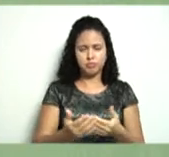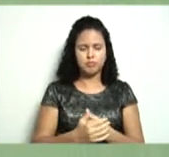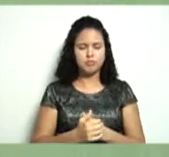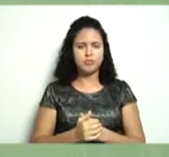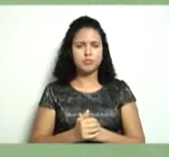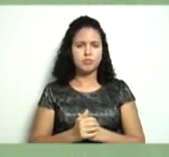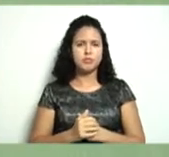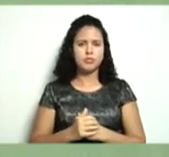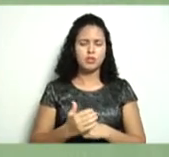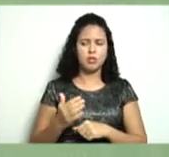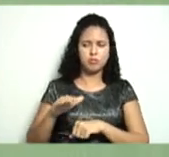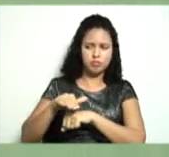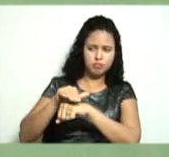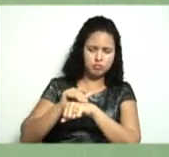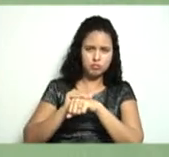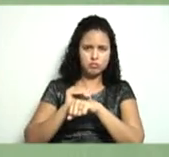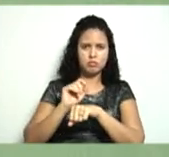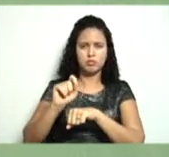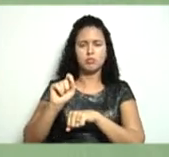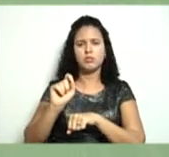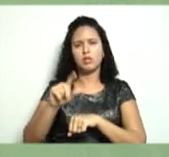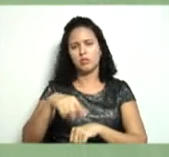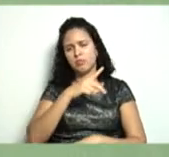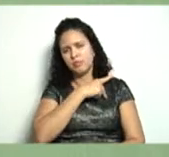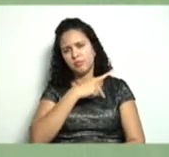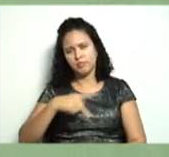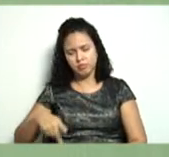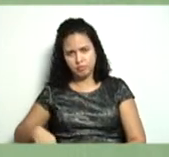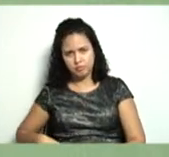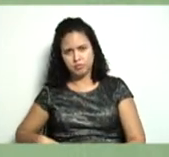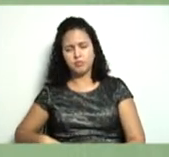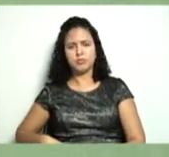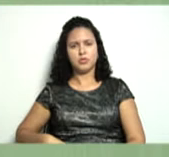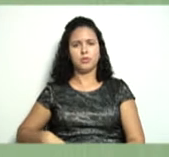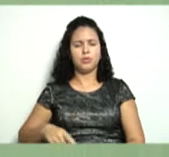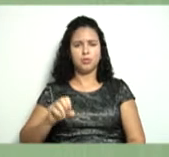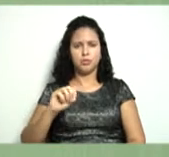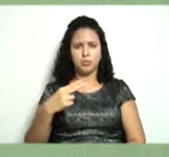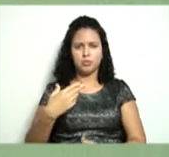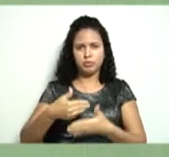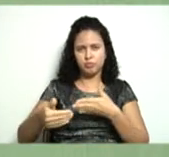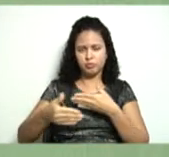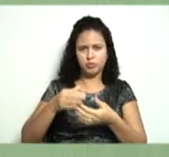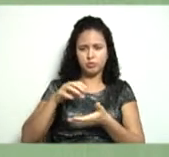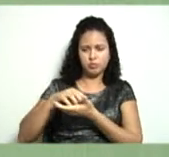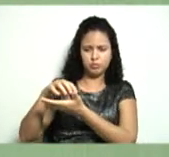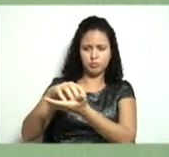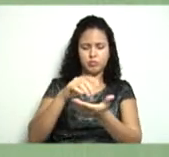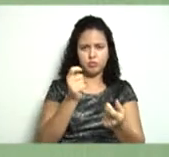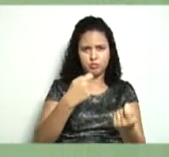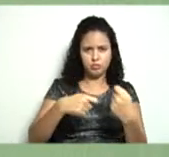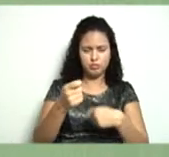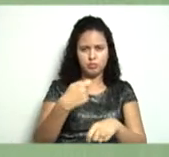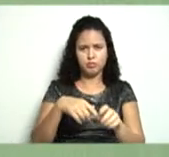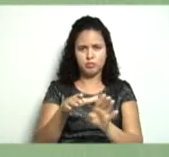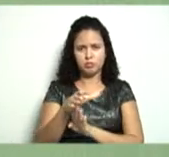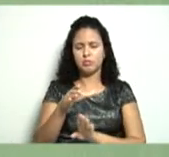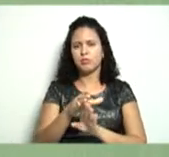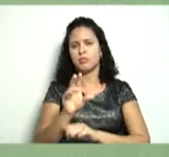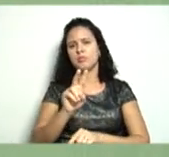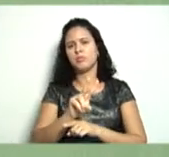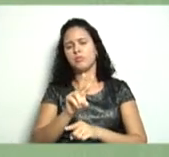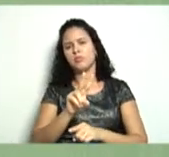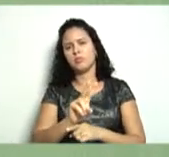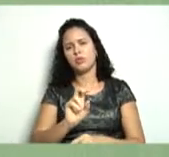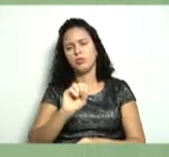Esta convocação será feita pelo presidente, por qualquer dos órgãos da administração, pelo Conselho Fiscal